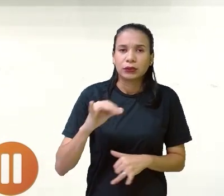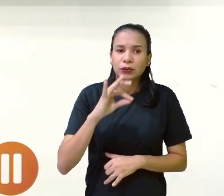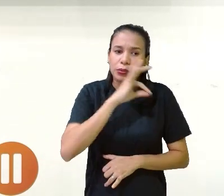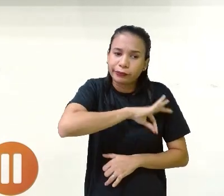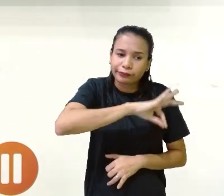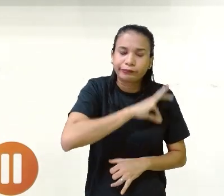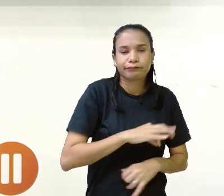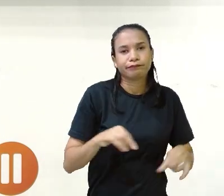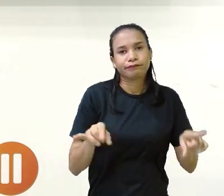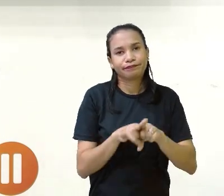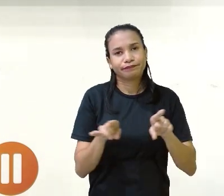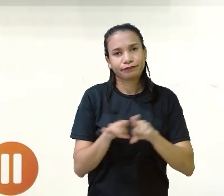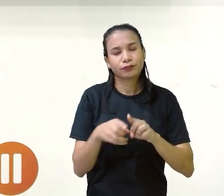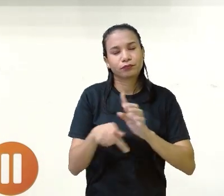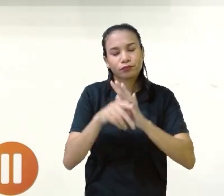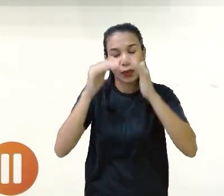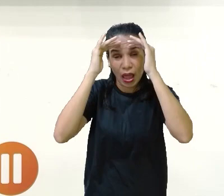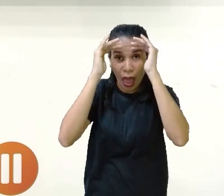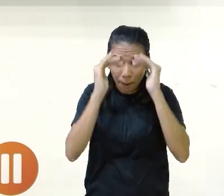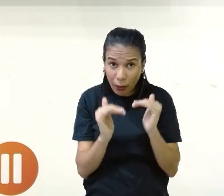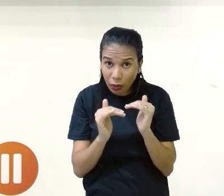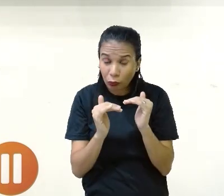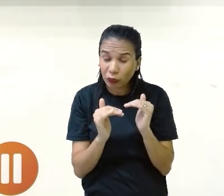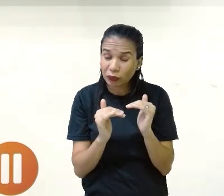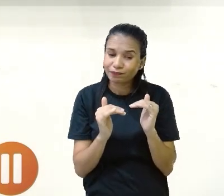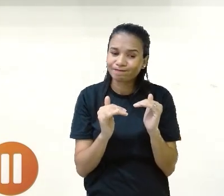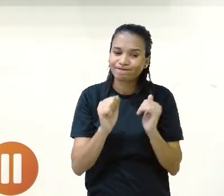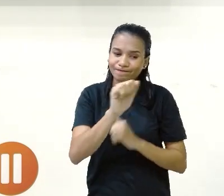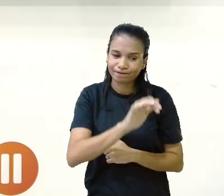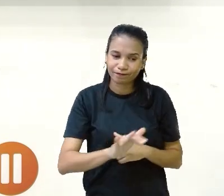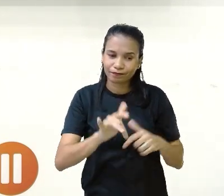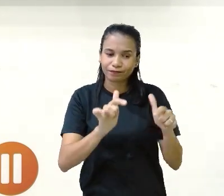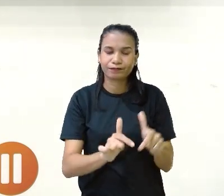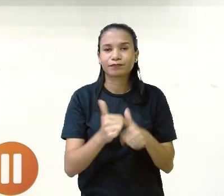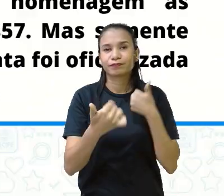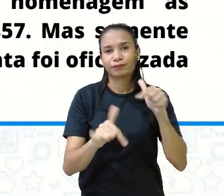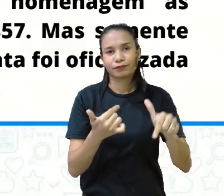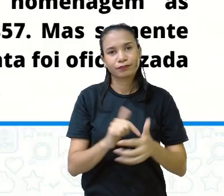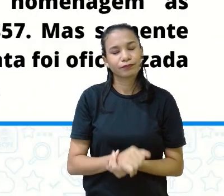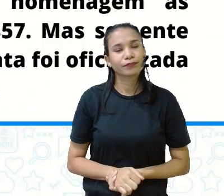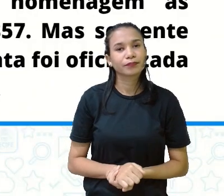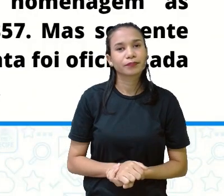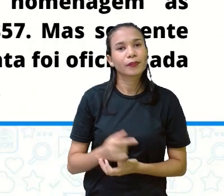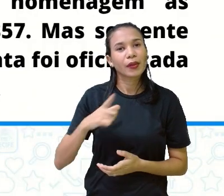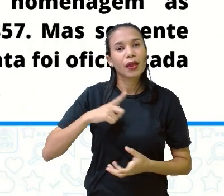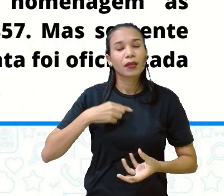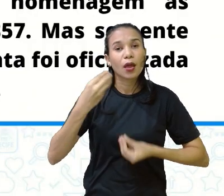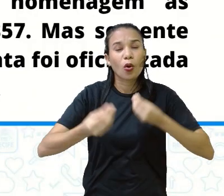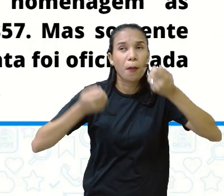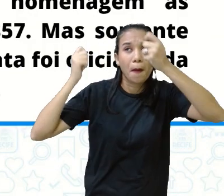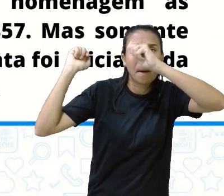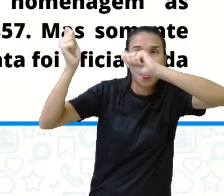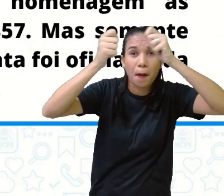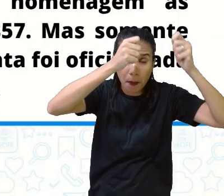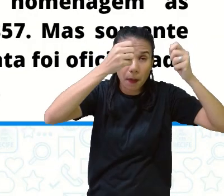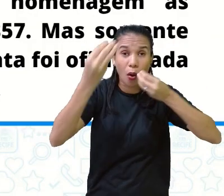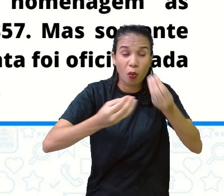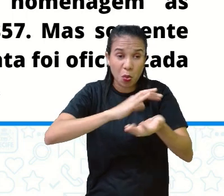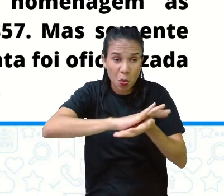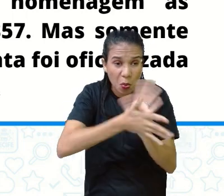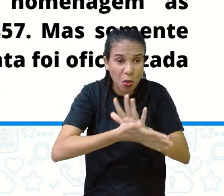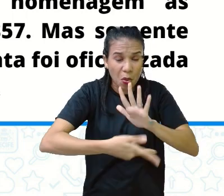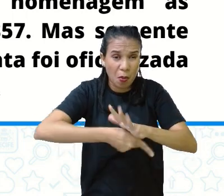e quanto ao respeito no próprio ambiente de trabalho. A manifestação foi reprimida com